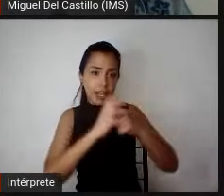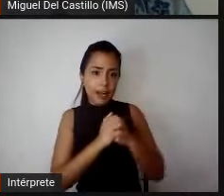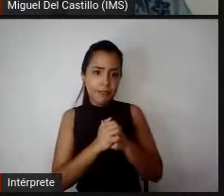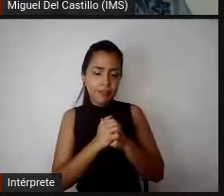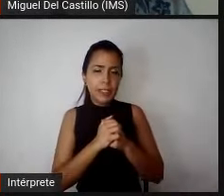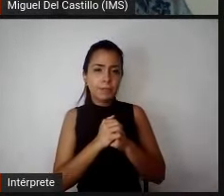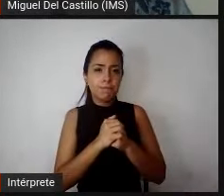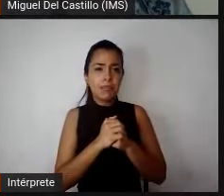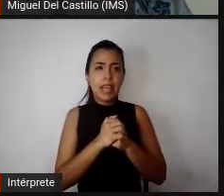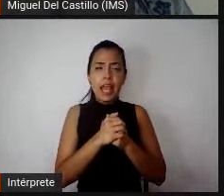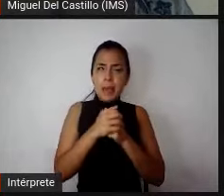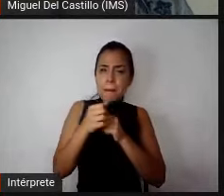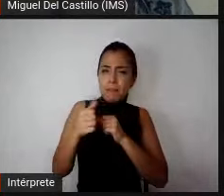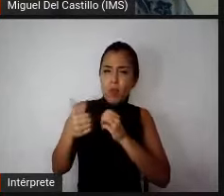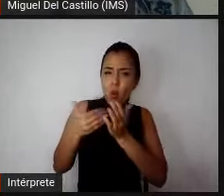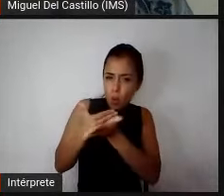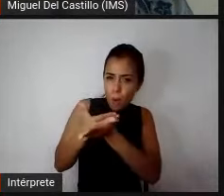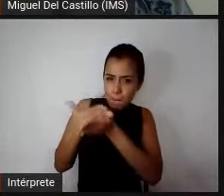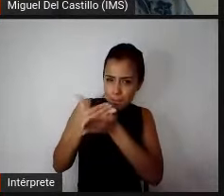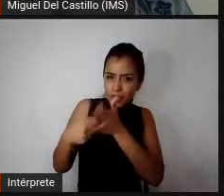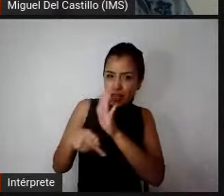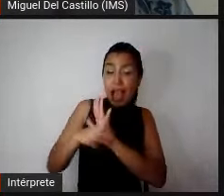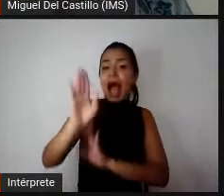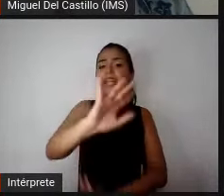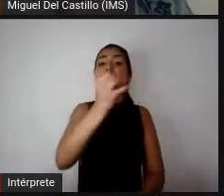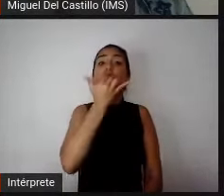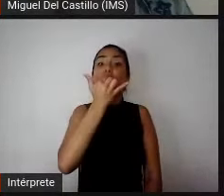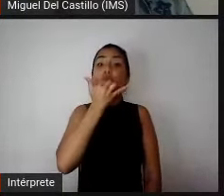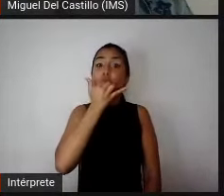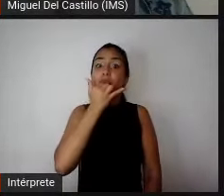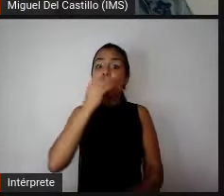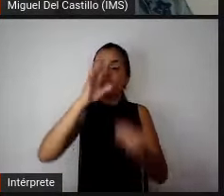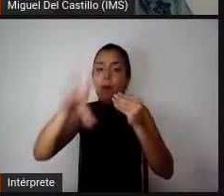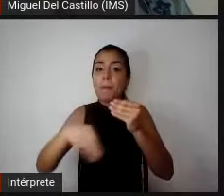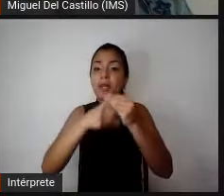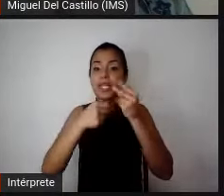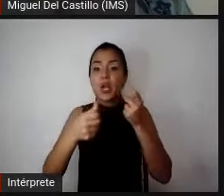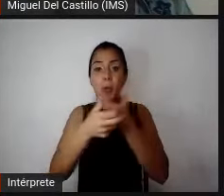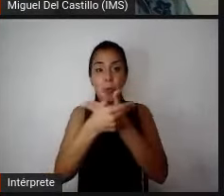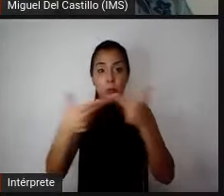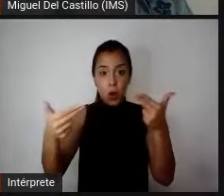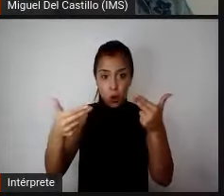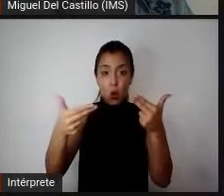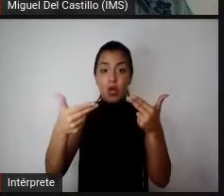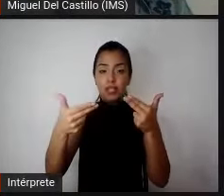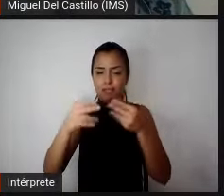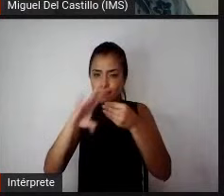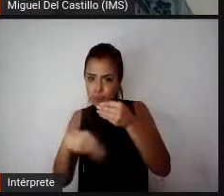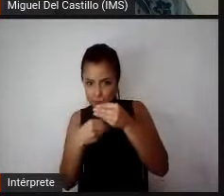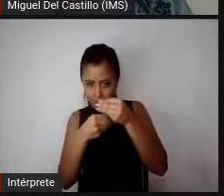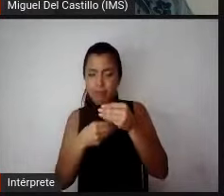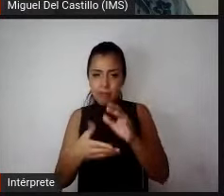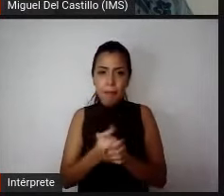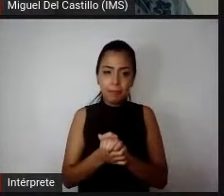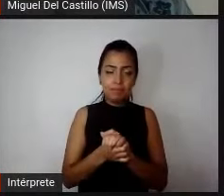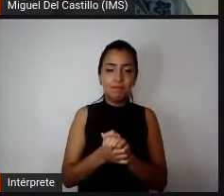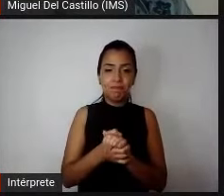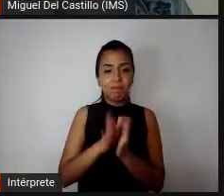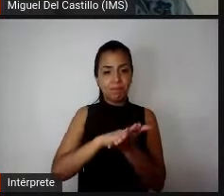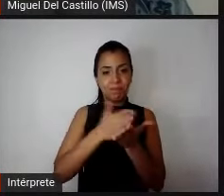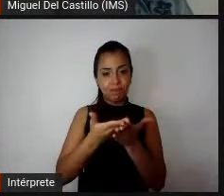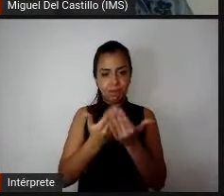primeiras fotos, uma coisa bonita. Eu já tinha feito fotos assim, totalmente